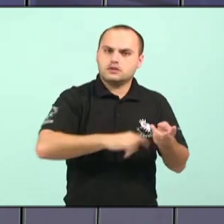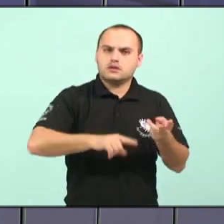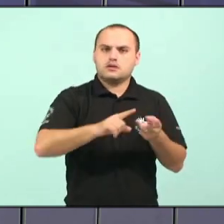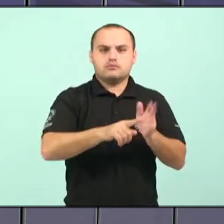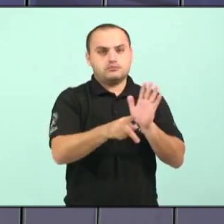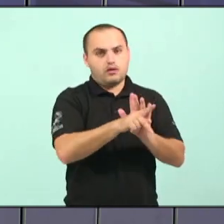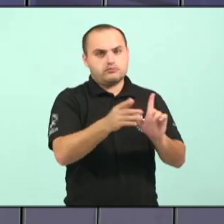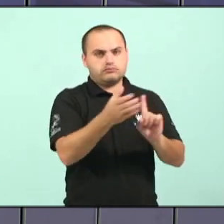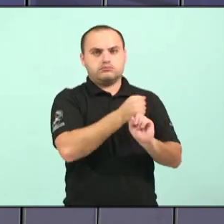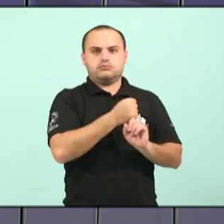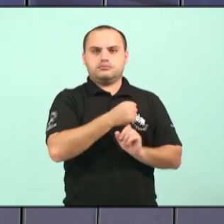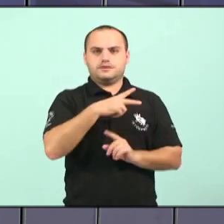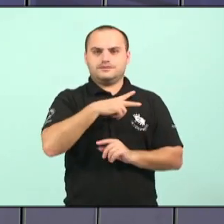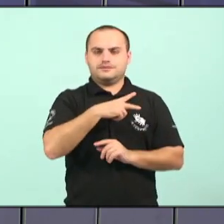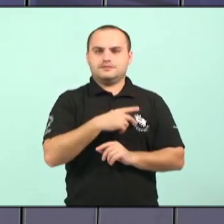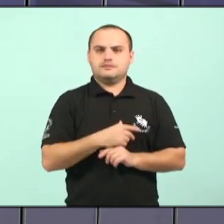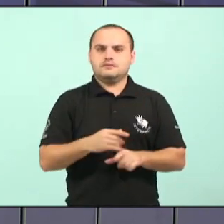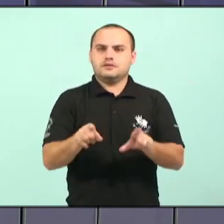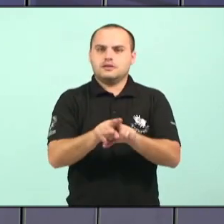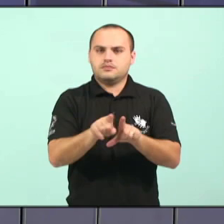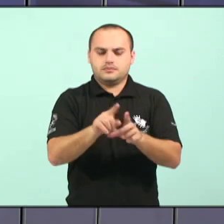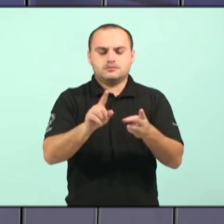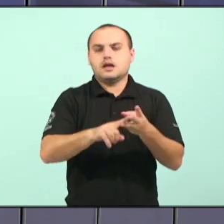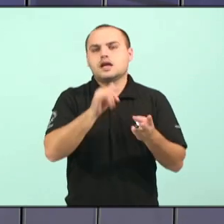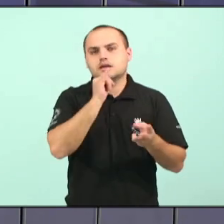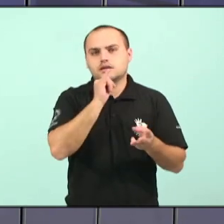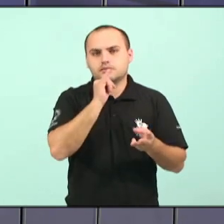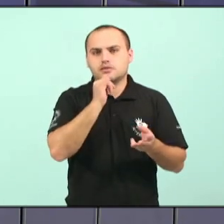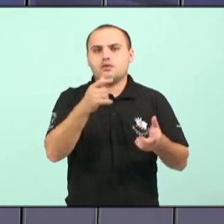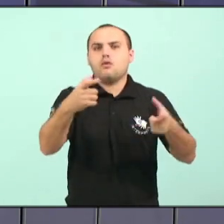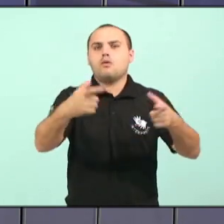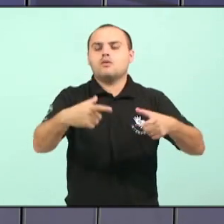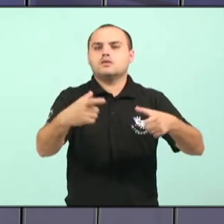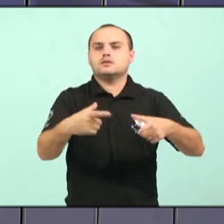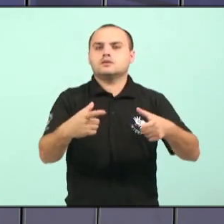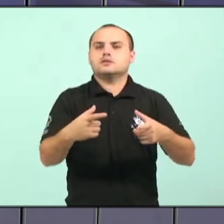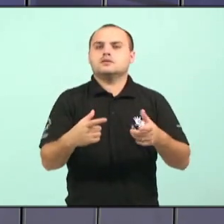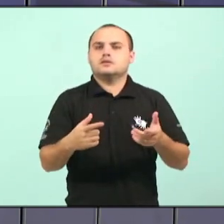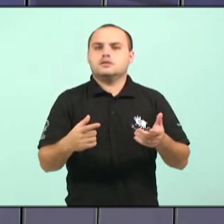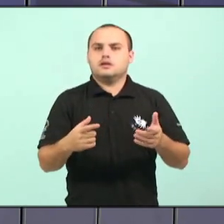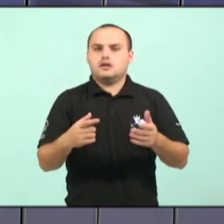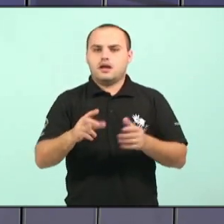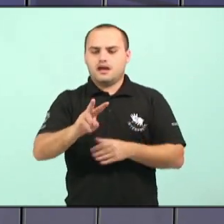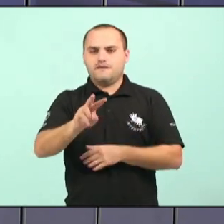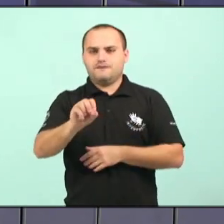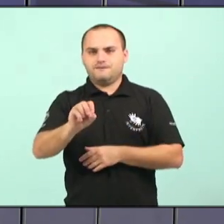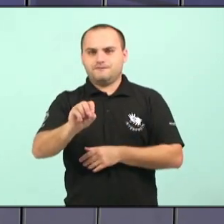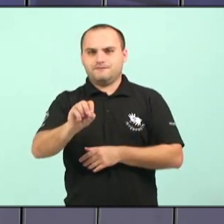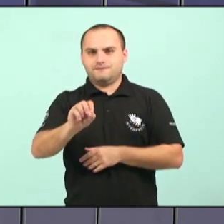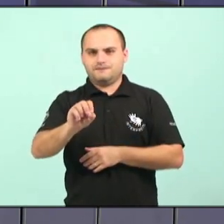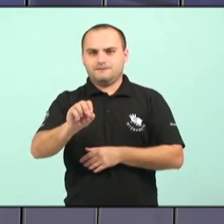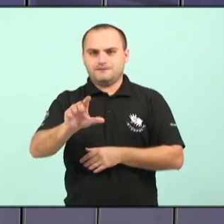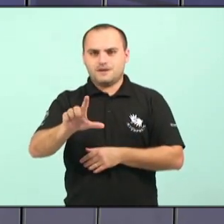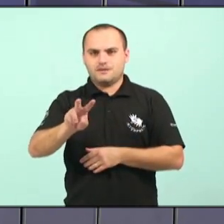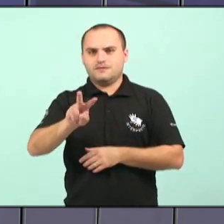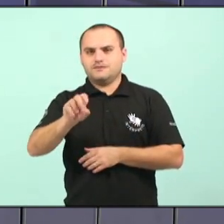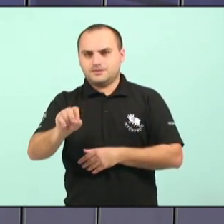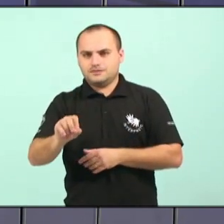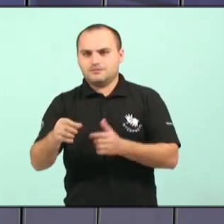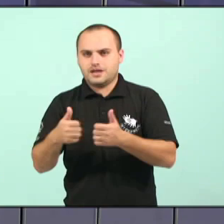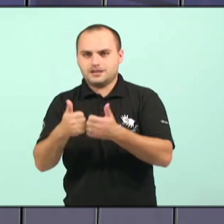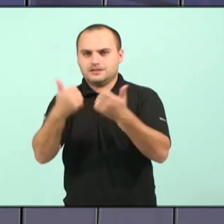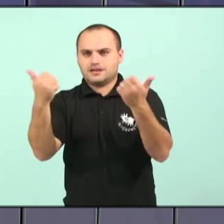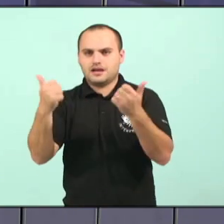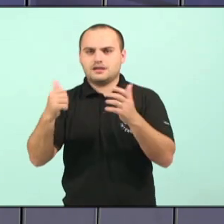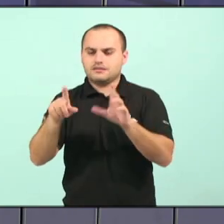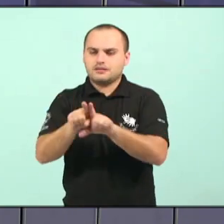iniciativa privada. O patrimônio envolve também áreas como, por exemplo, onde é realizado a Volvo Ocean Race, aquela área da marejada, os nossos